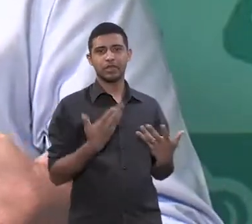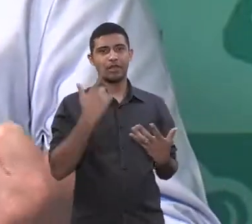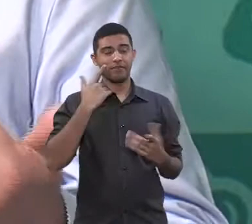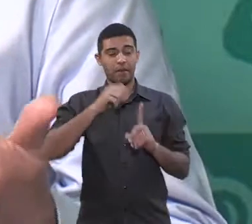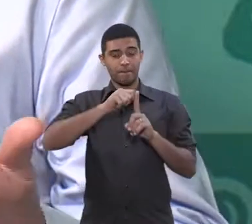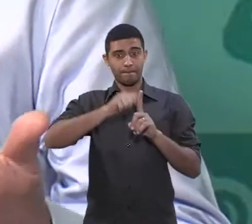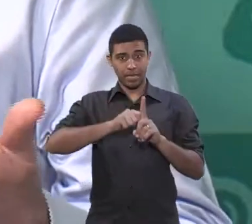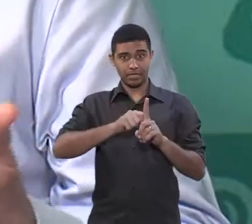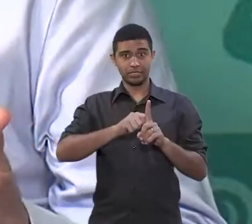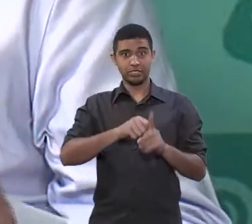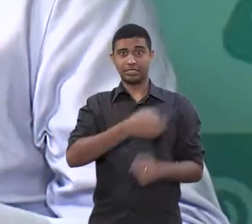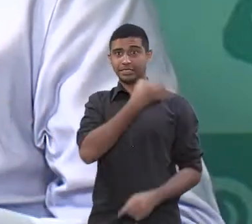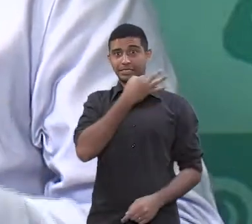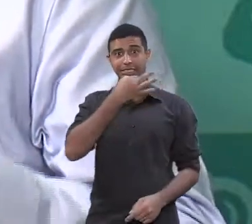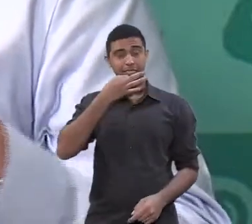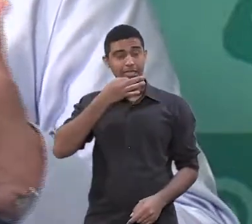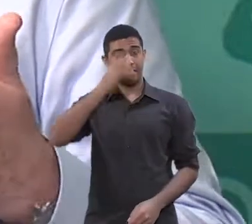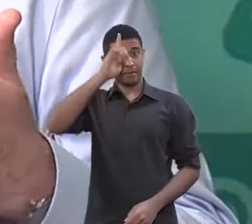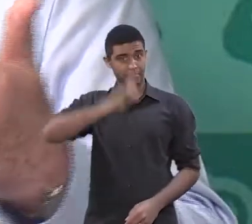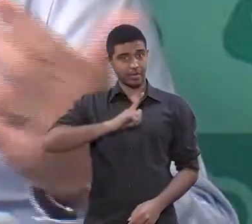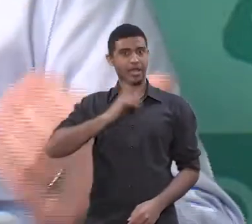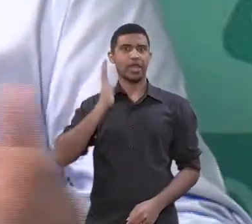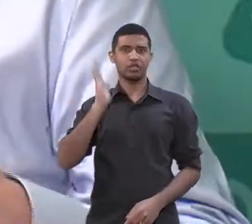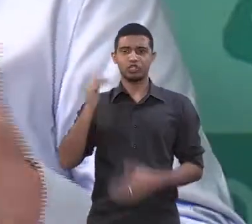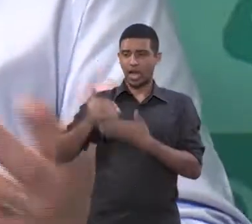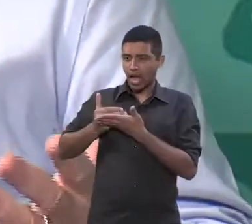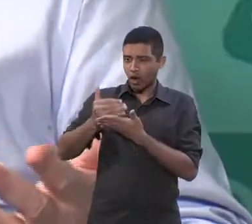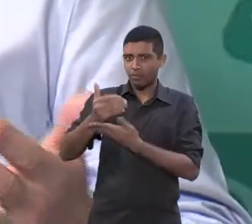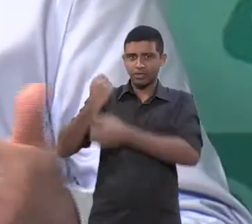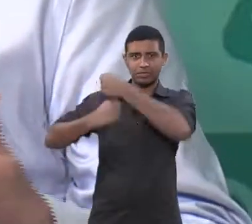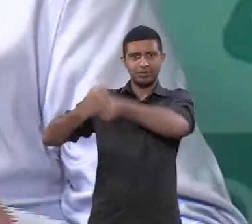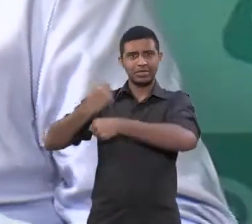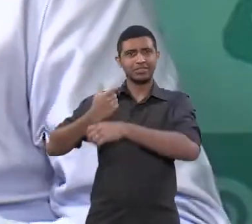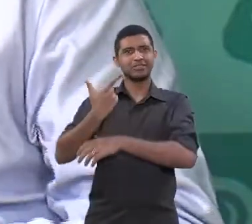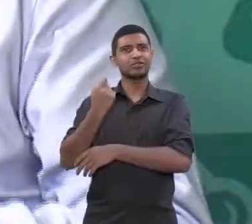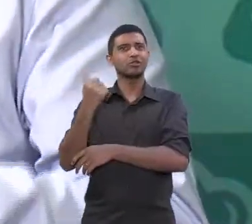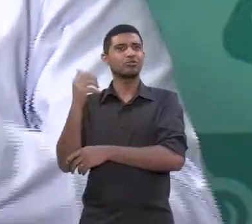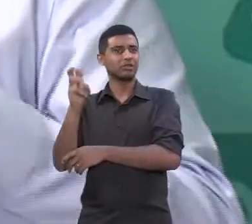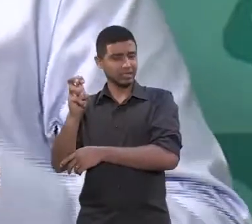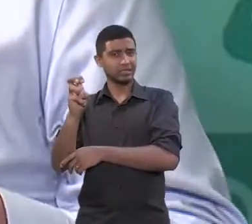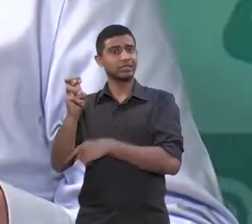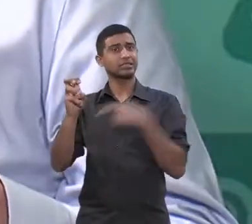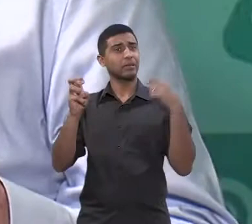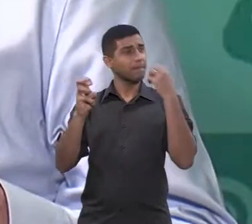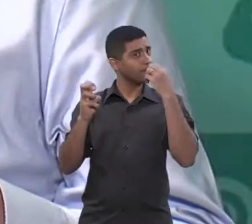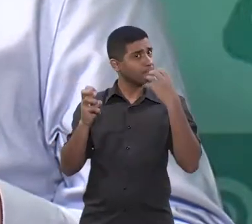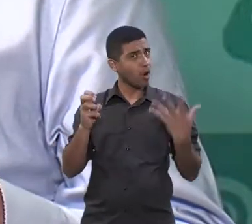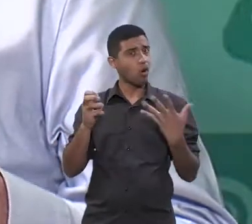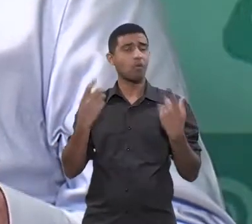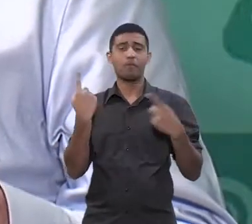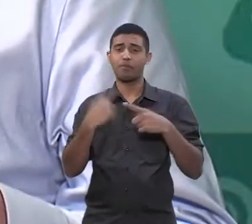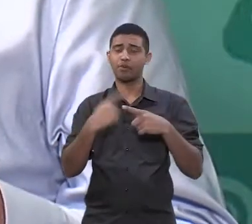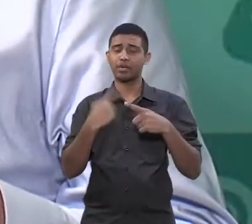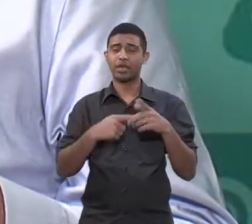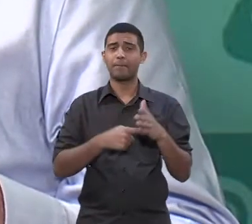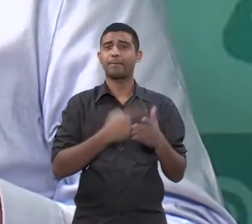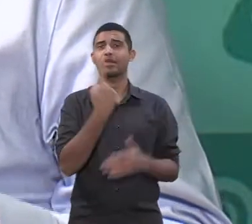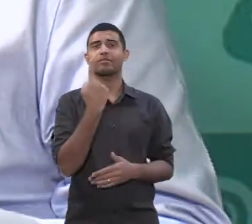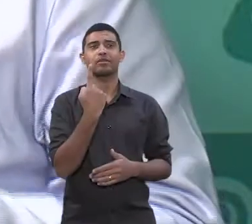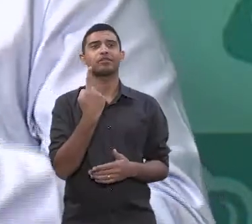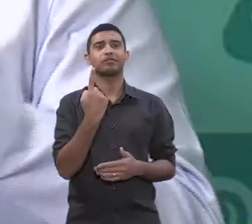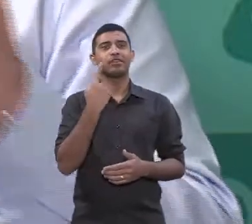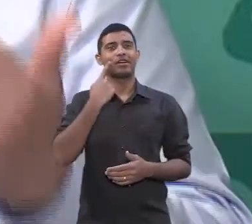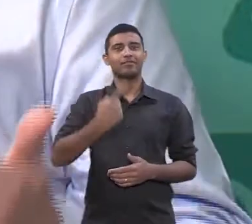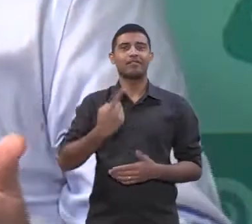o Setembro Amarelo, apesar de já estar vindo desde 2015, está sendo muito bom, na verdade, primeiro,